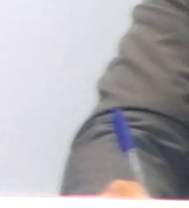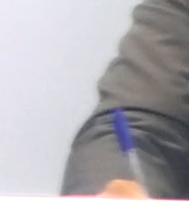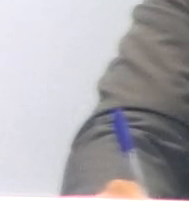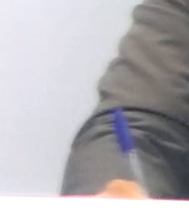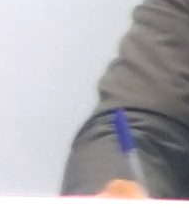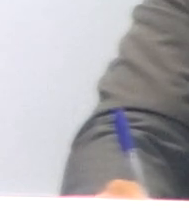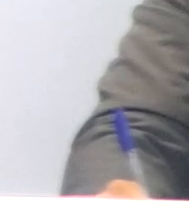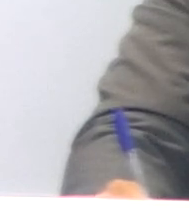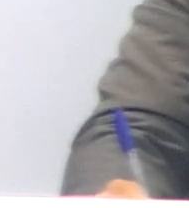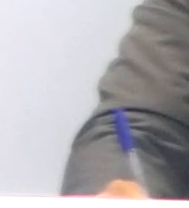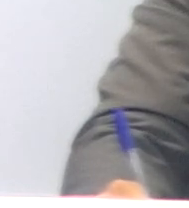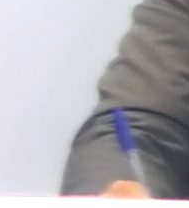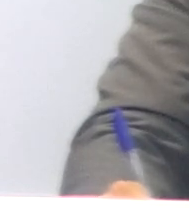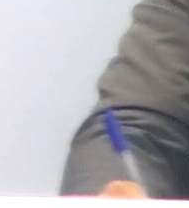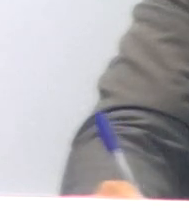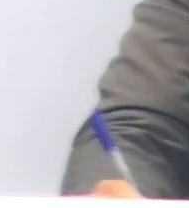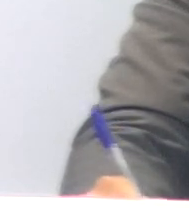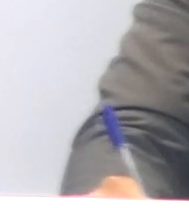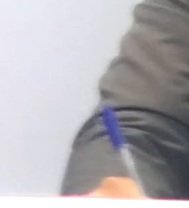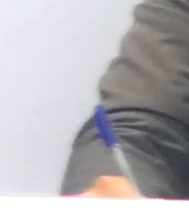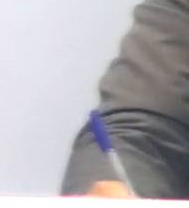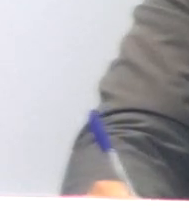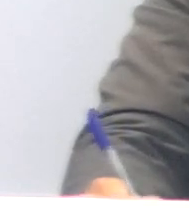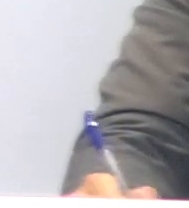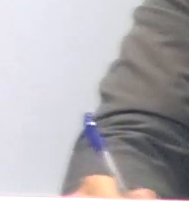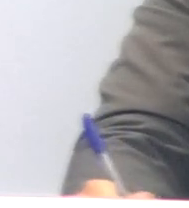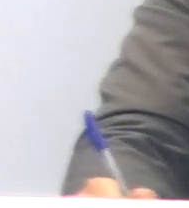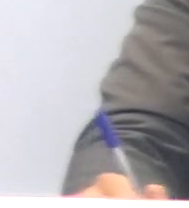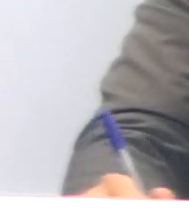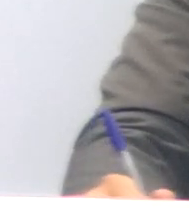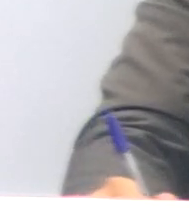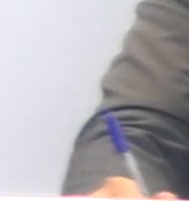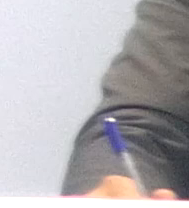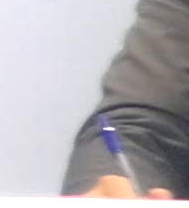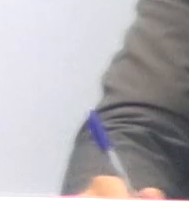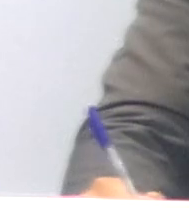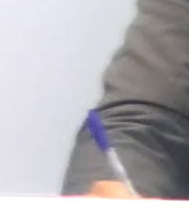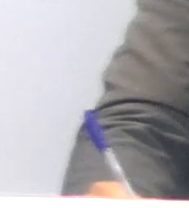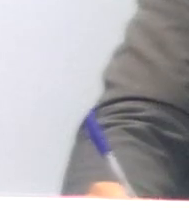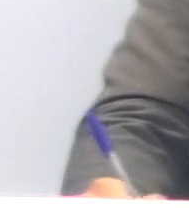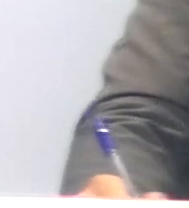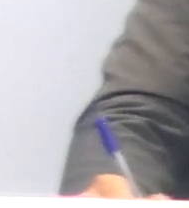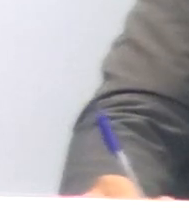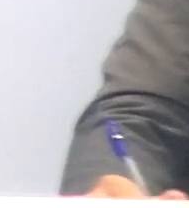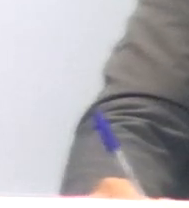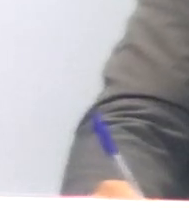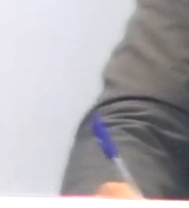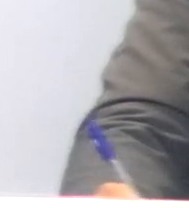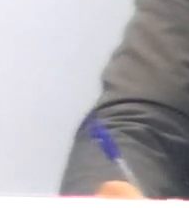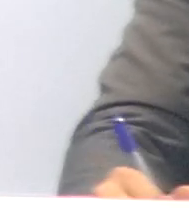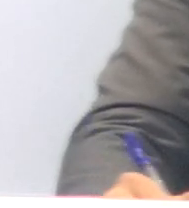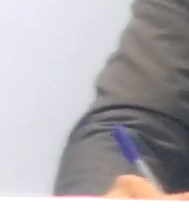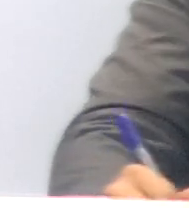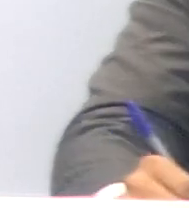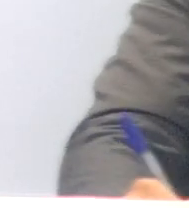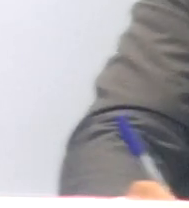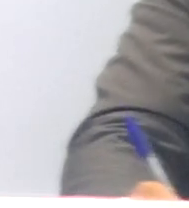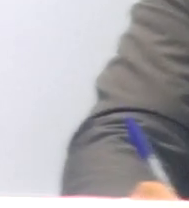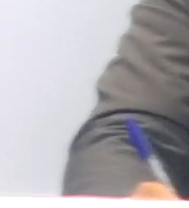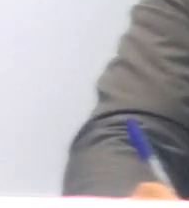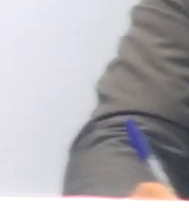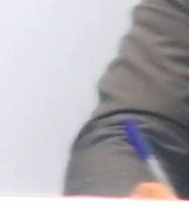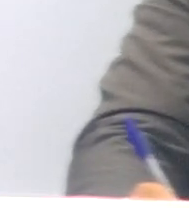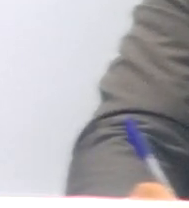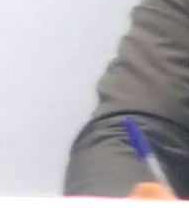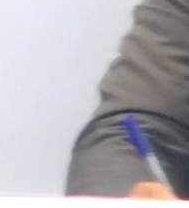e não mandou representante porque não quis tá entendido tá claro nosso papel a gente tá fazend não posso obrigar